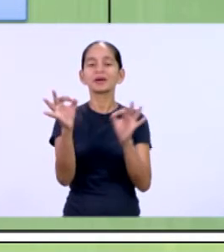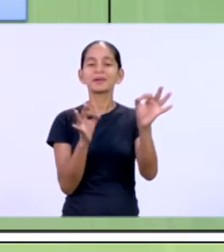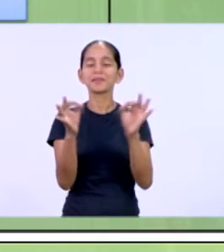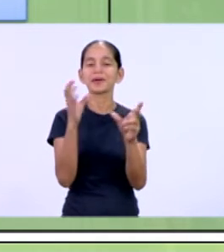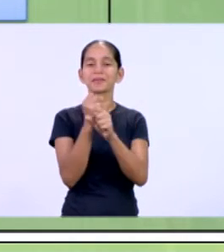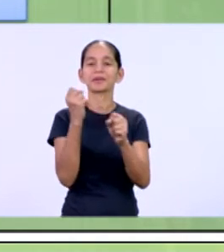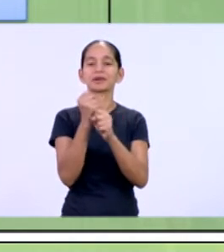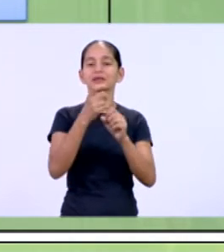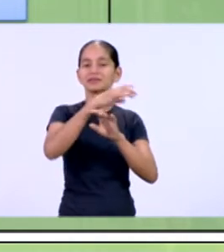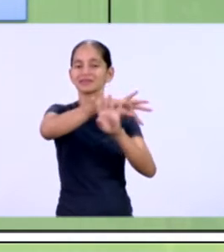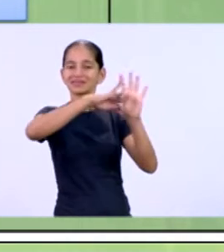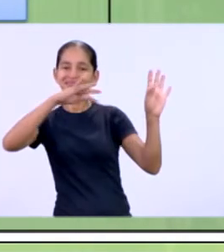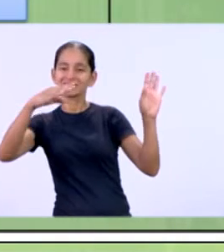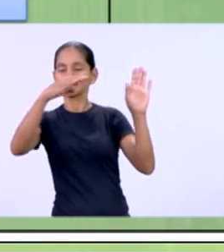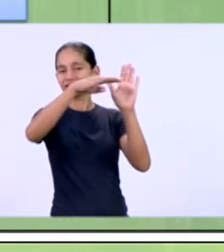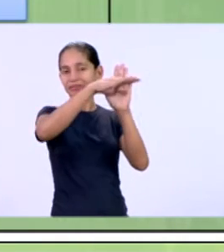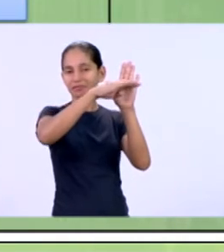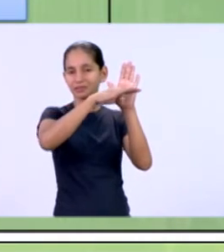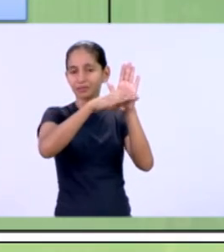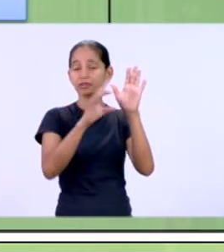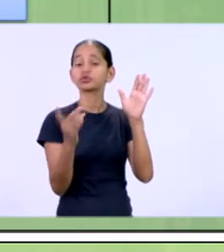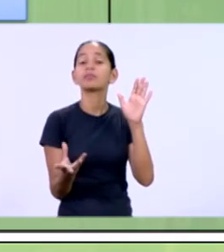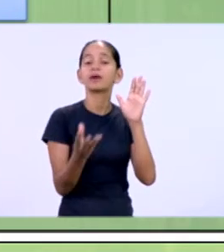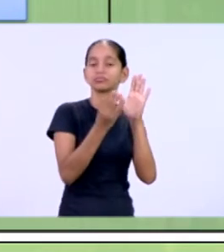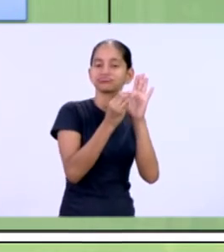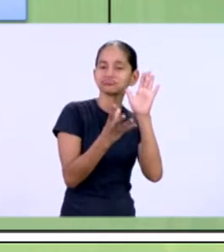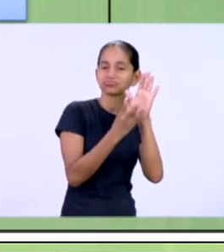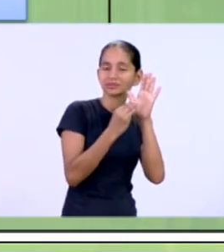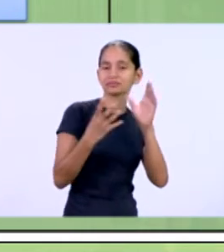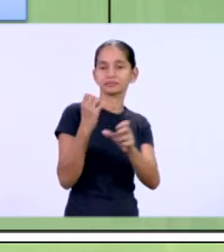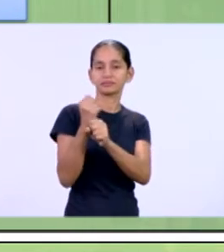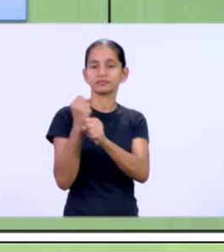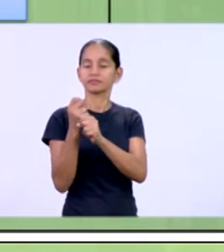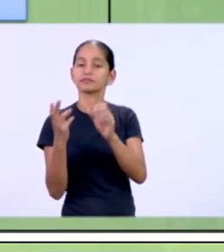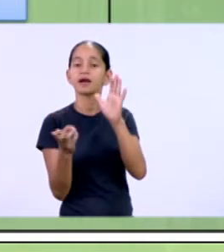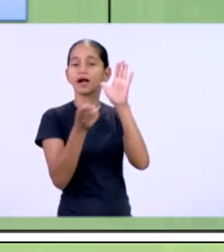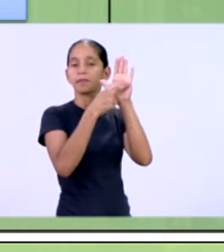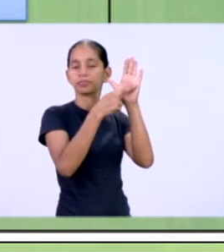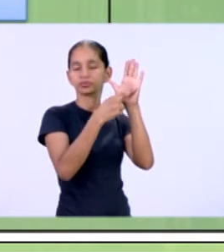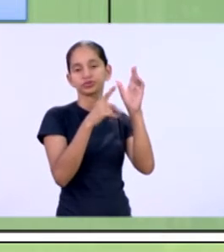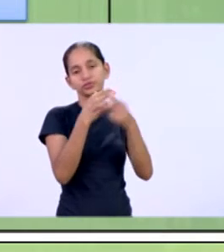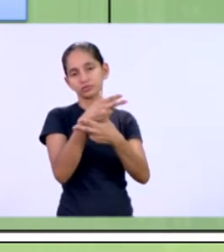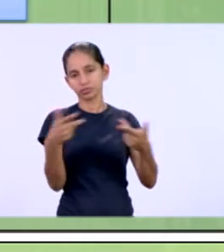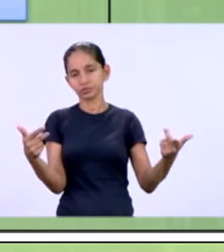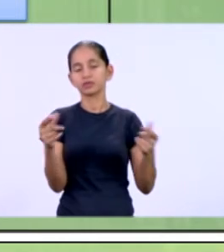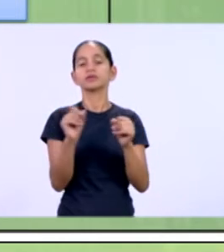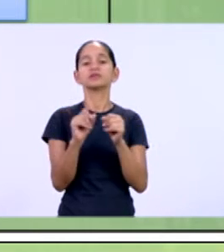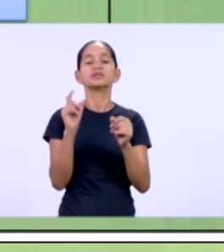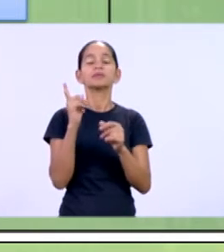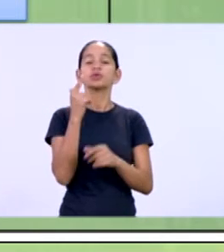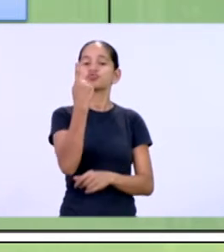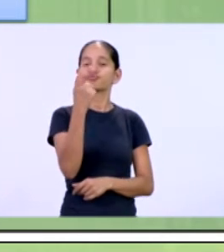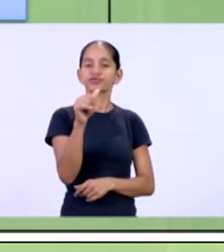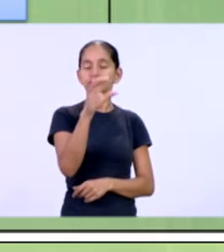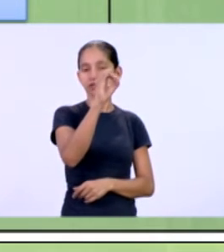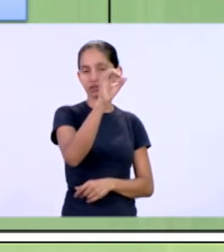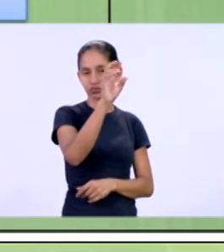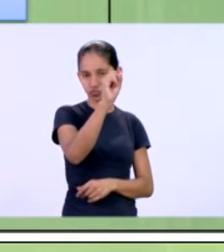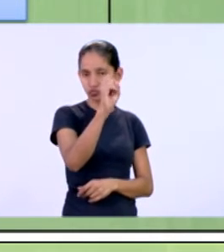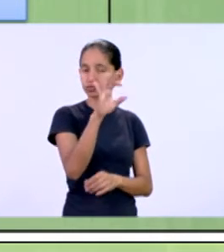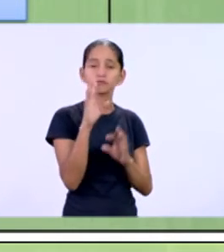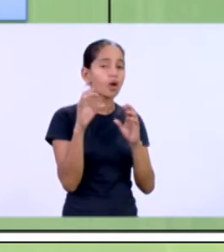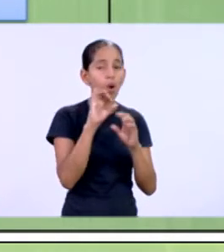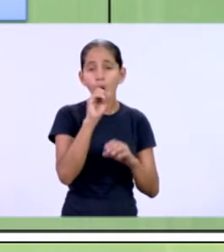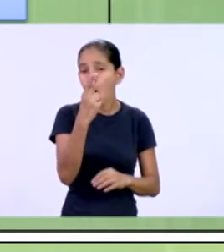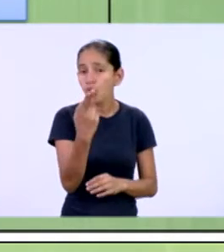3%, IRPJ vezes 1,20 o faturamento dos últimos 3 meses, contribuição social vezes 1,08 o faturamento dos últimos 3 meses.